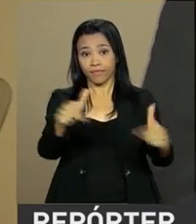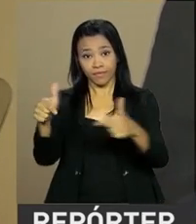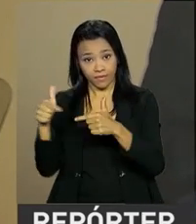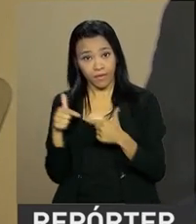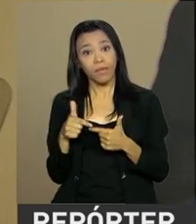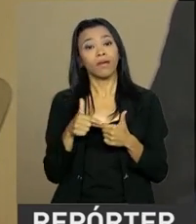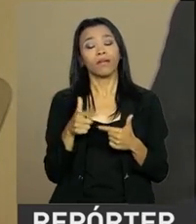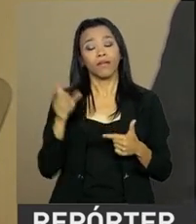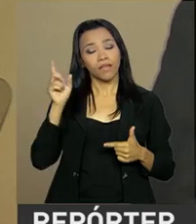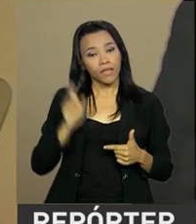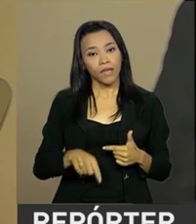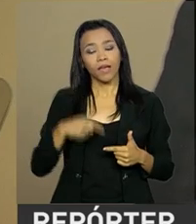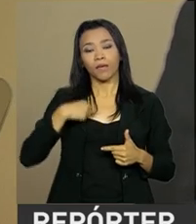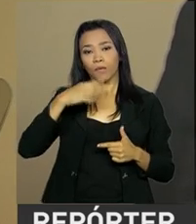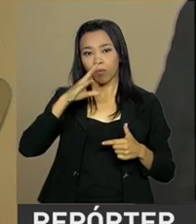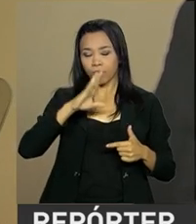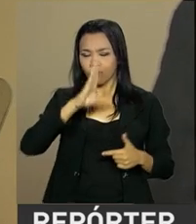tópico